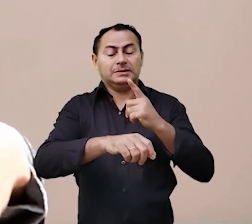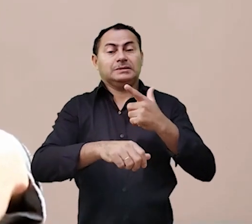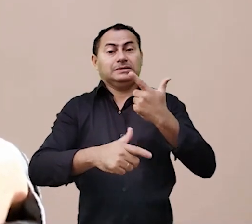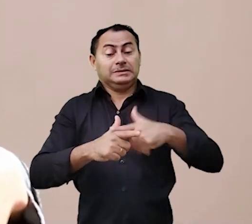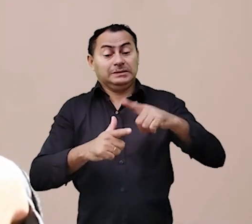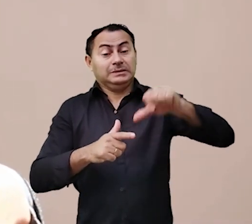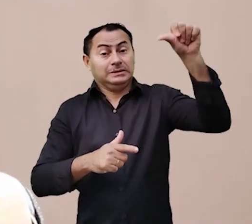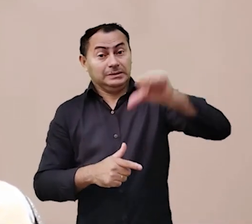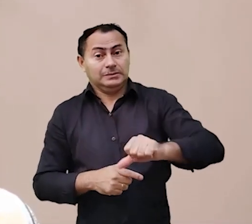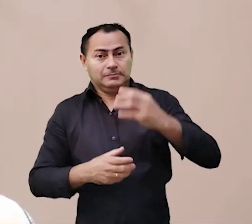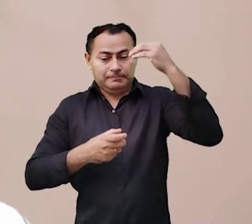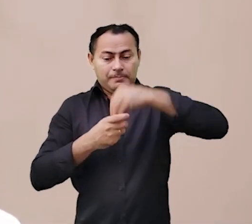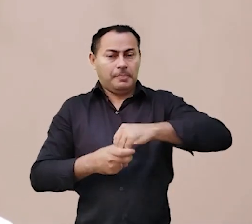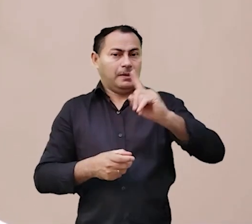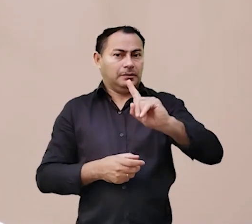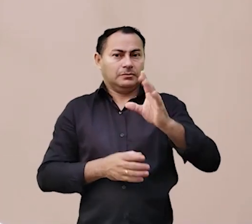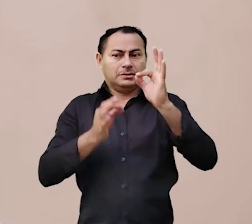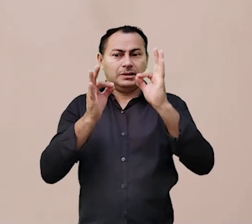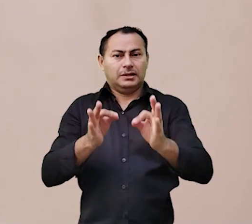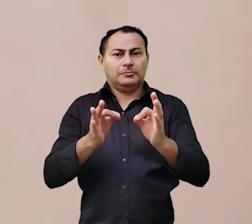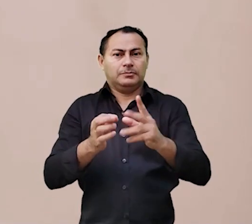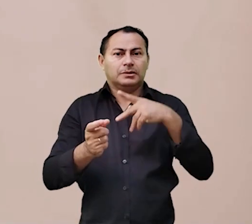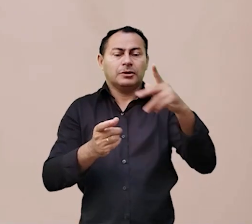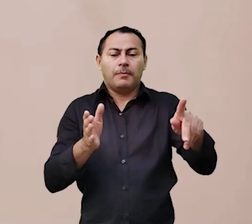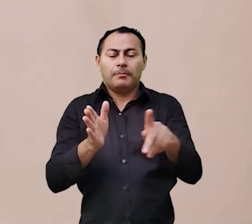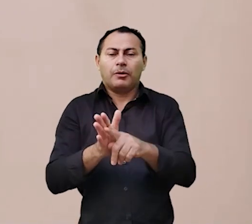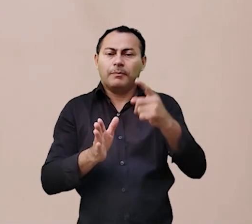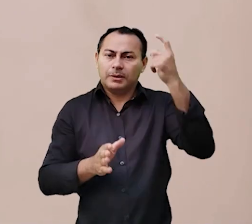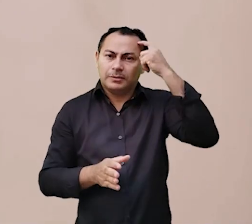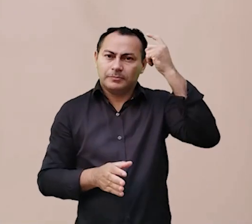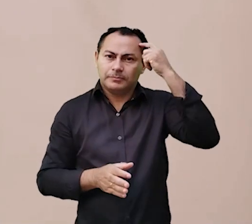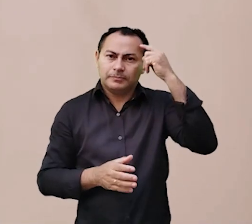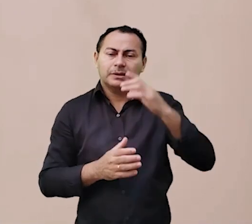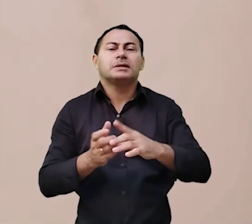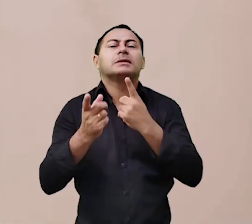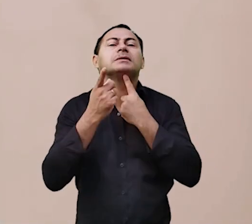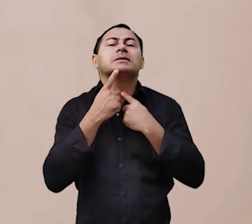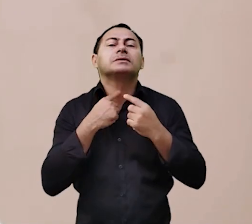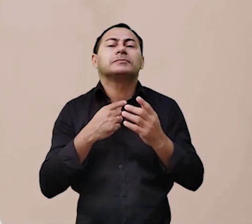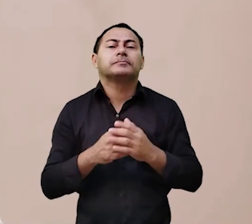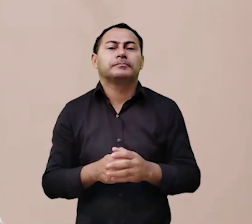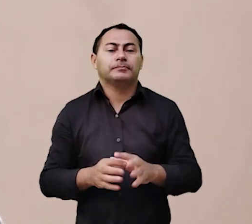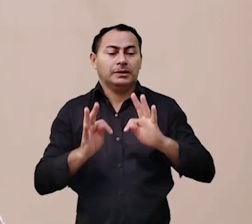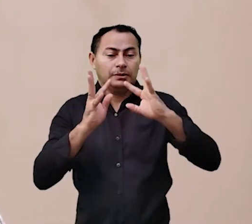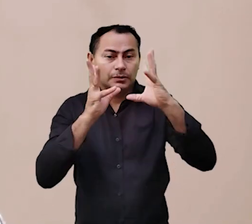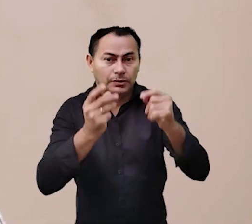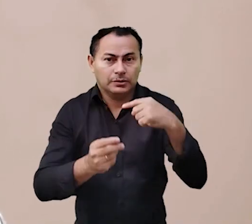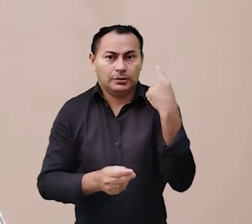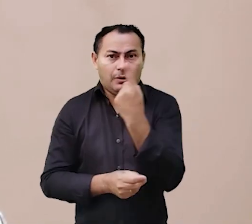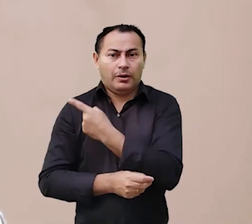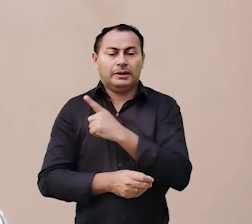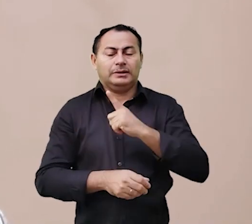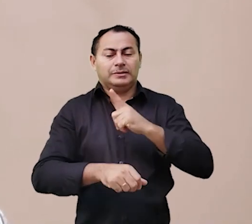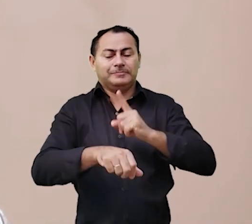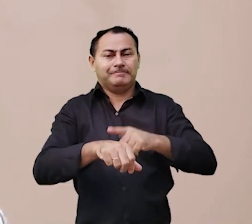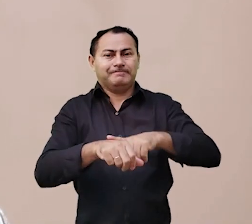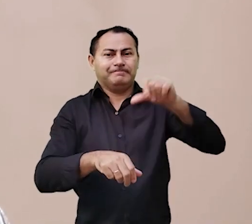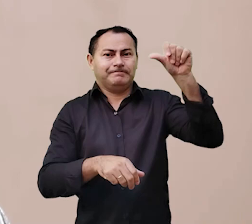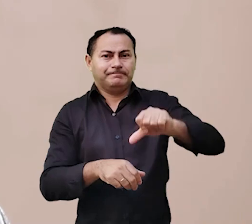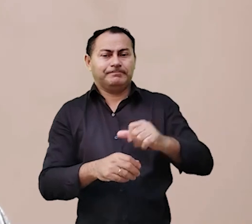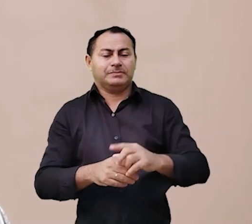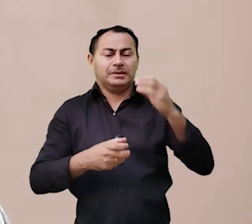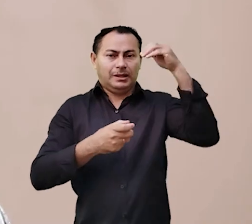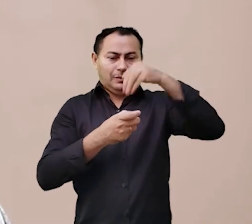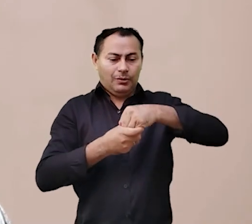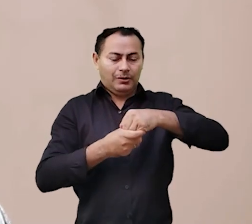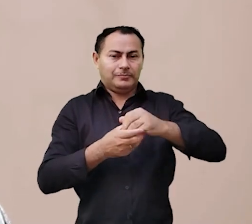uma crise interior e não está certo a respeito de seus próprios pensamentos e desejos. Todos nós passamos por essa